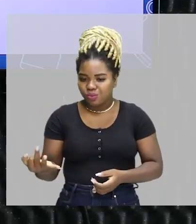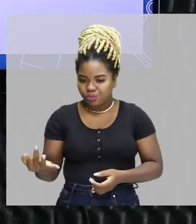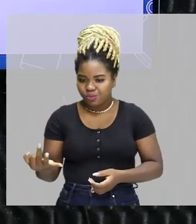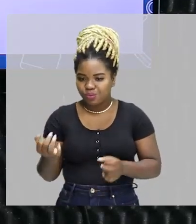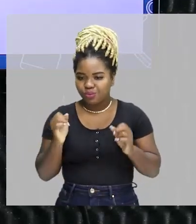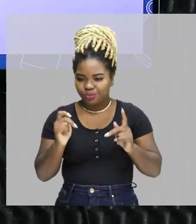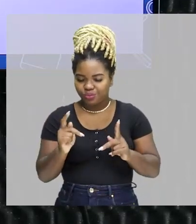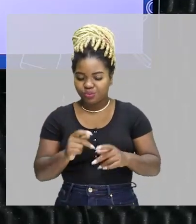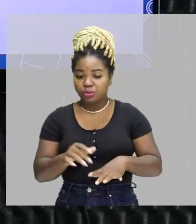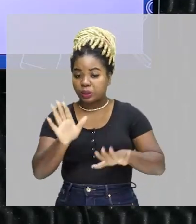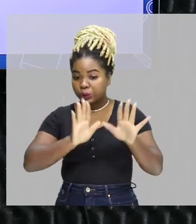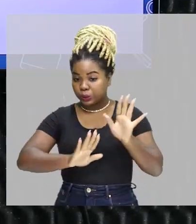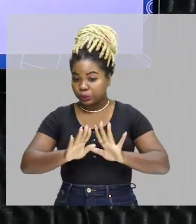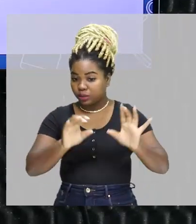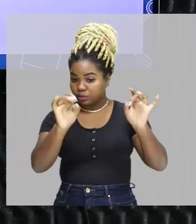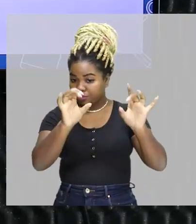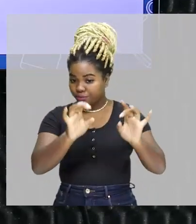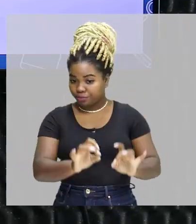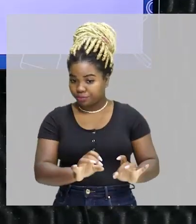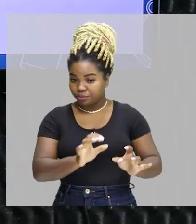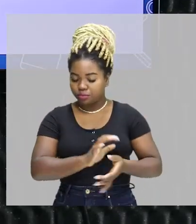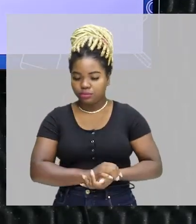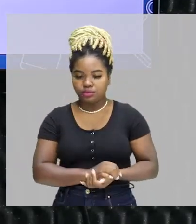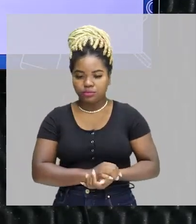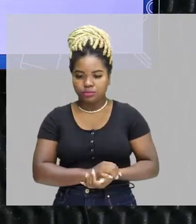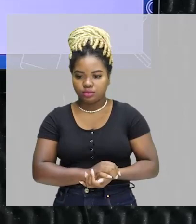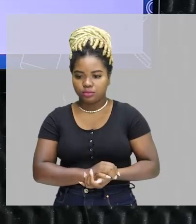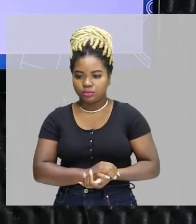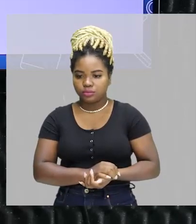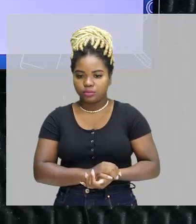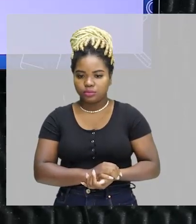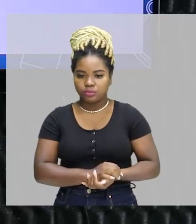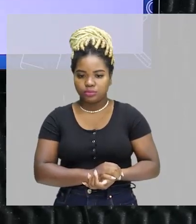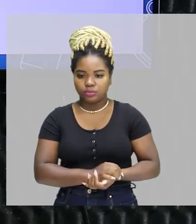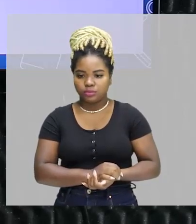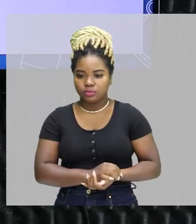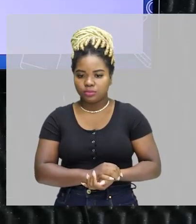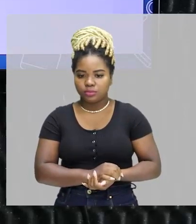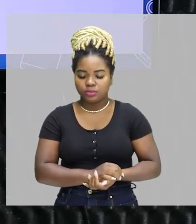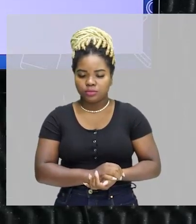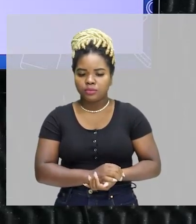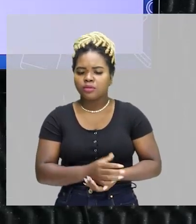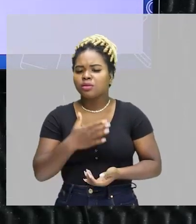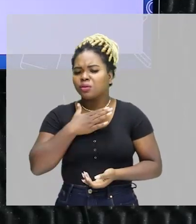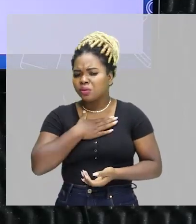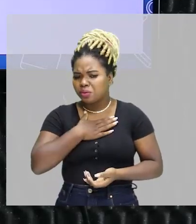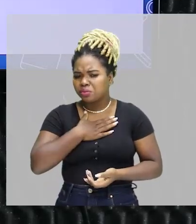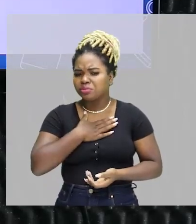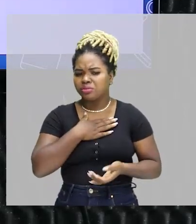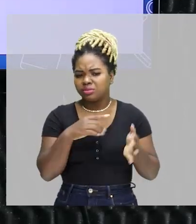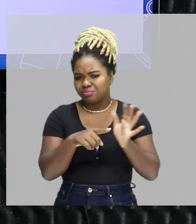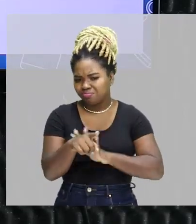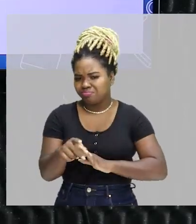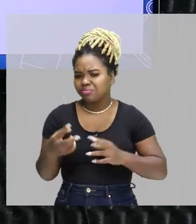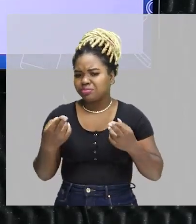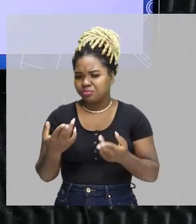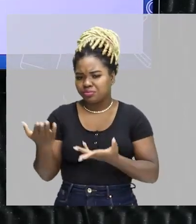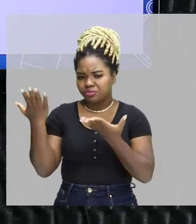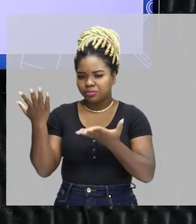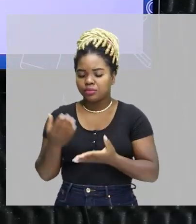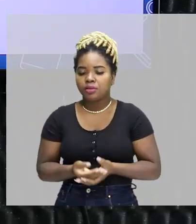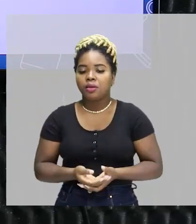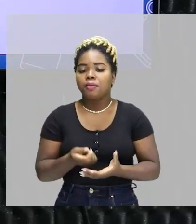Perfeito? Cuidado com esses detalhes. Olha o que está ali depois. Por isso que eu gosto muito dessas questões aqui, porque elas nos obrigam a raciocinar